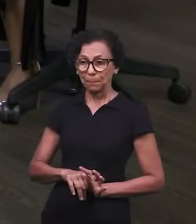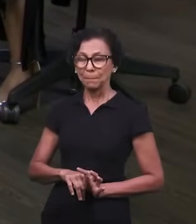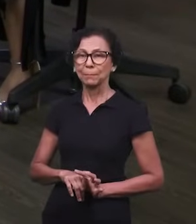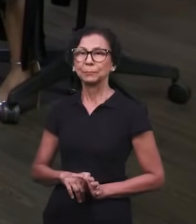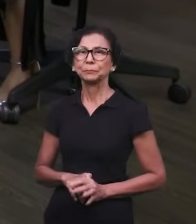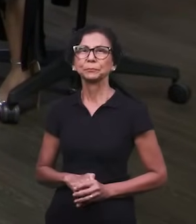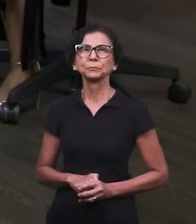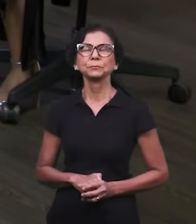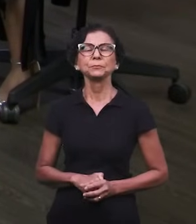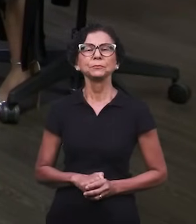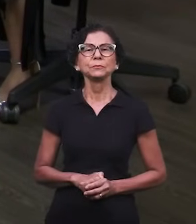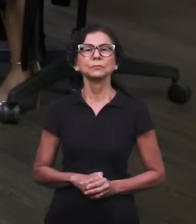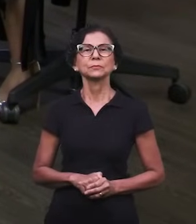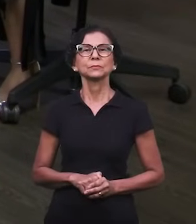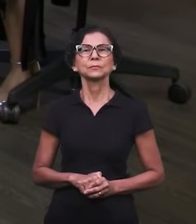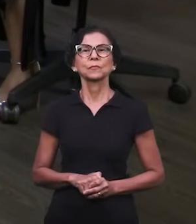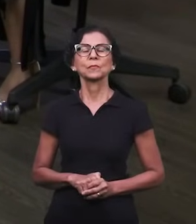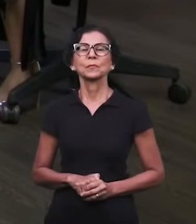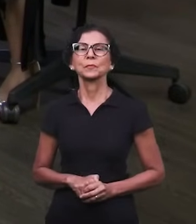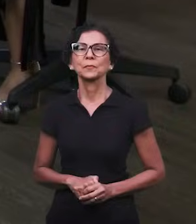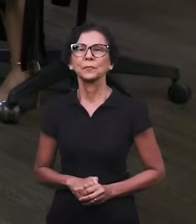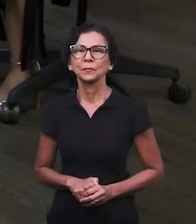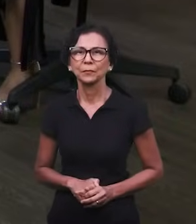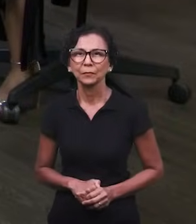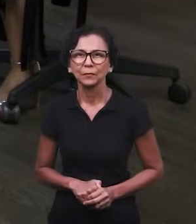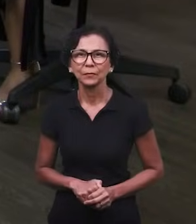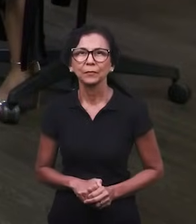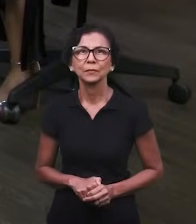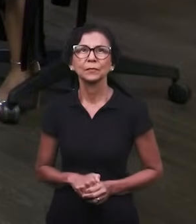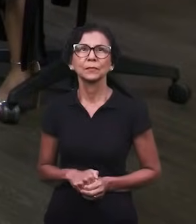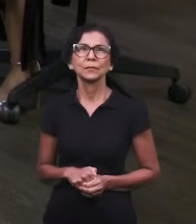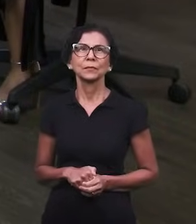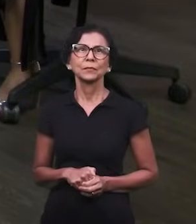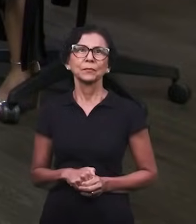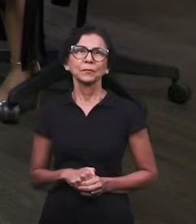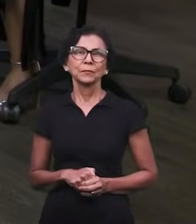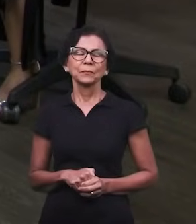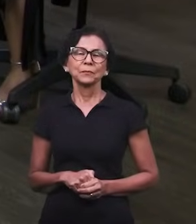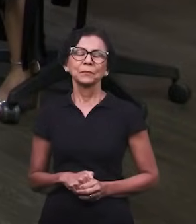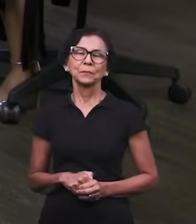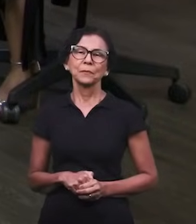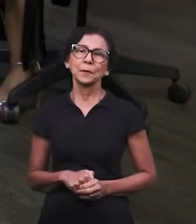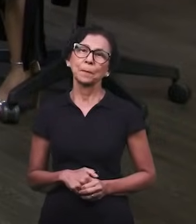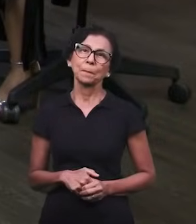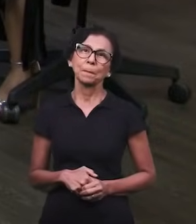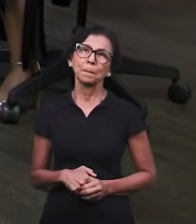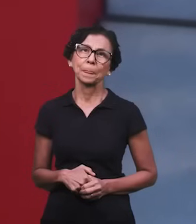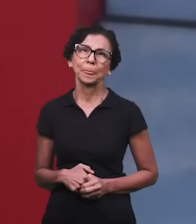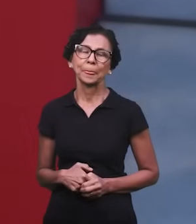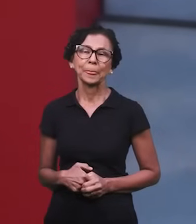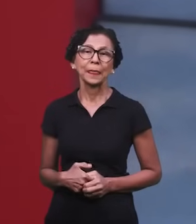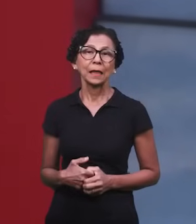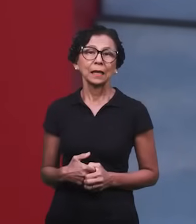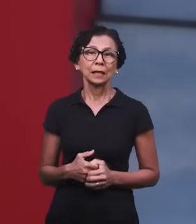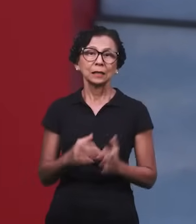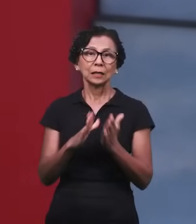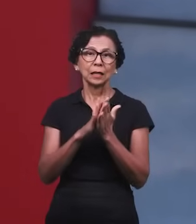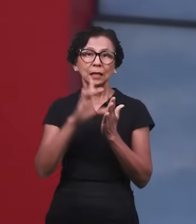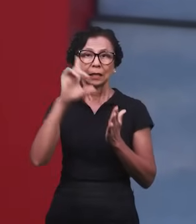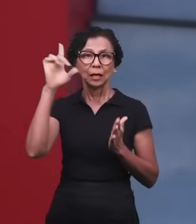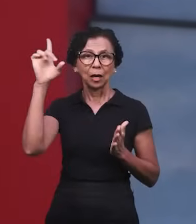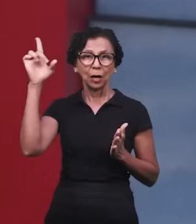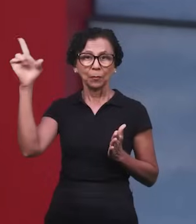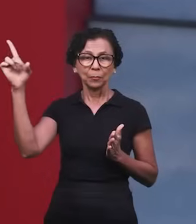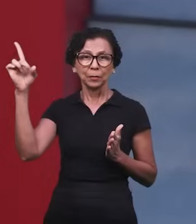estamos bem habituados a entender que a palavra de Deus não tem uma vírgula por acaso, né? Tudo ali foi